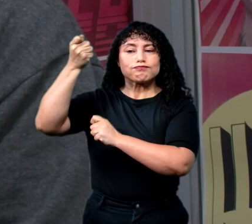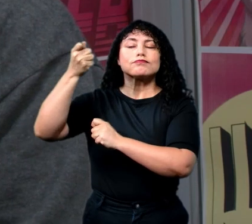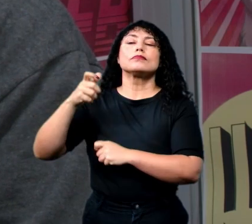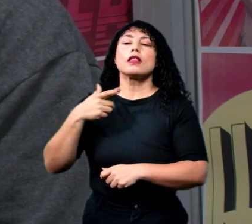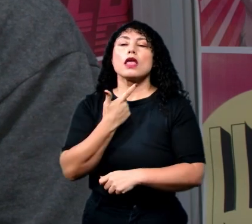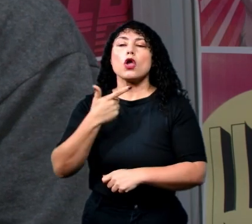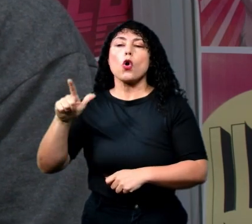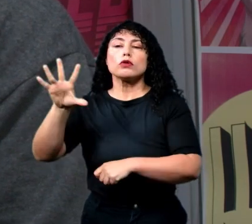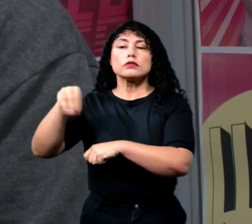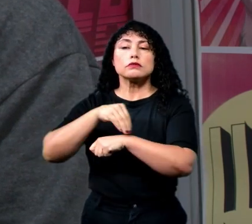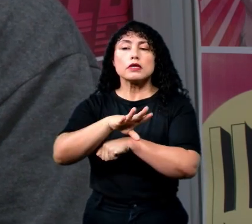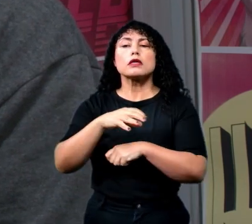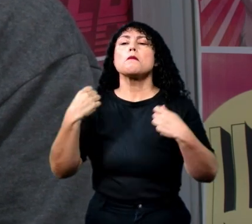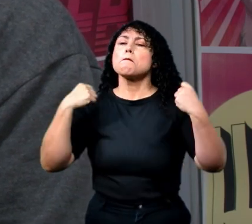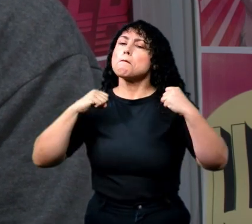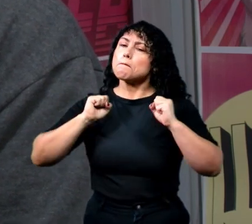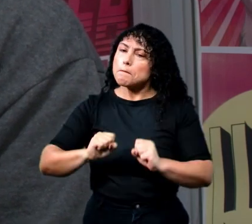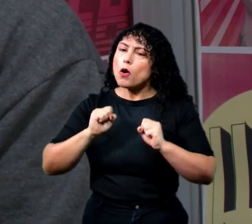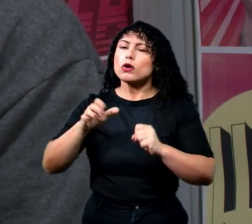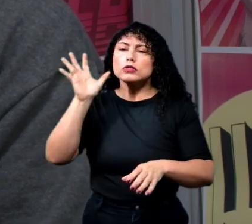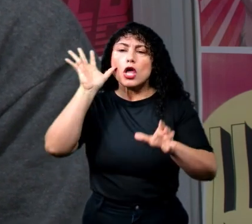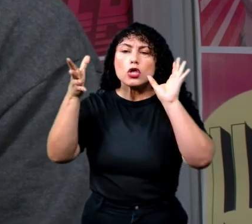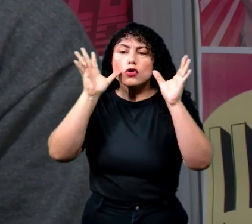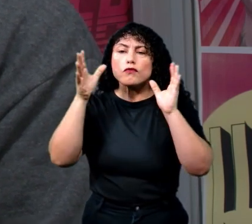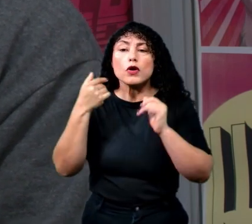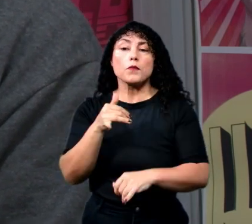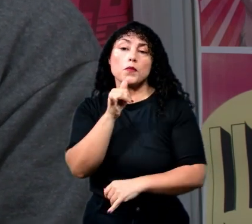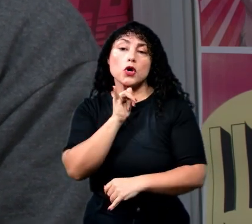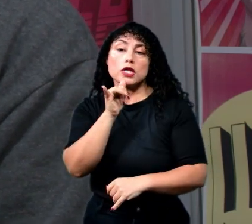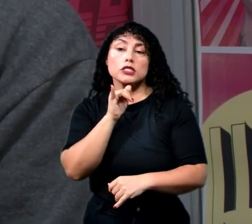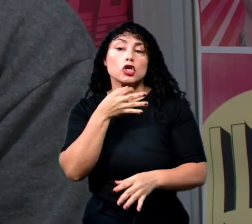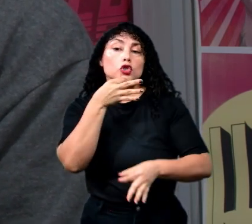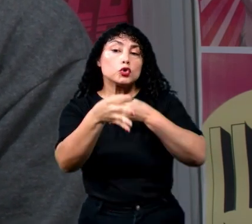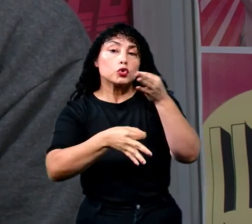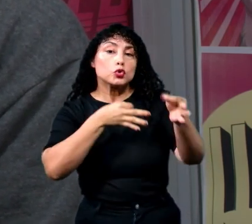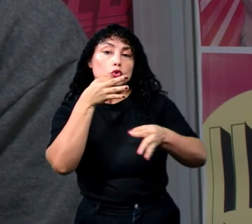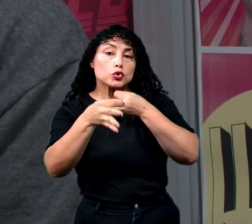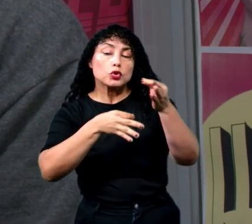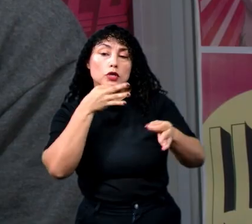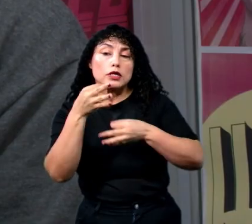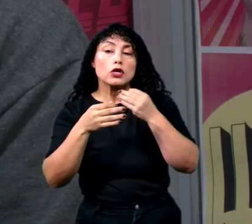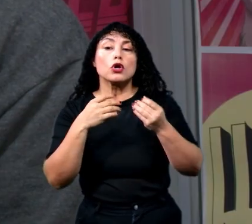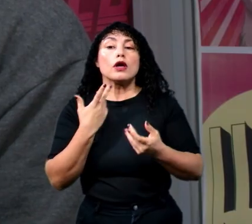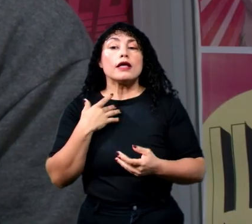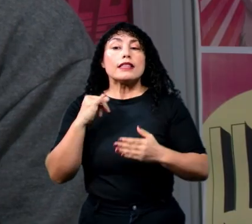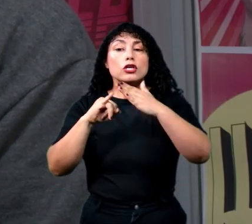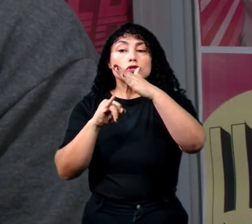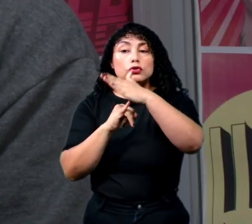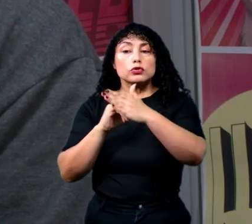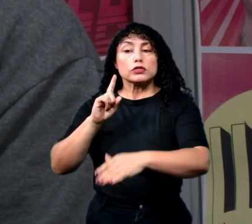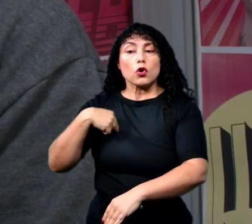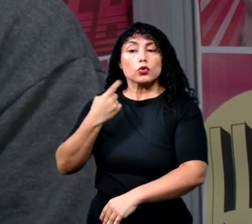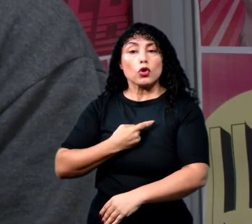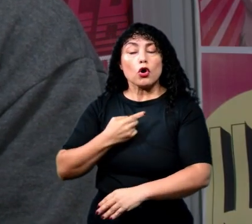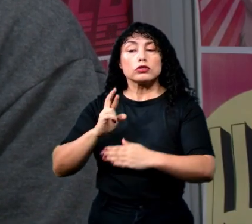traz outras medidas que a gente pode tomar também, como, por exemplo, sugerir ao dirigente máximo da instituição, no nosso caso aqui